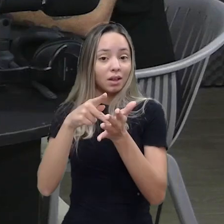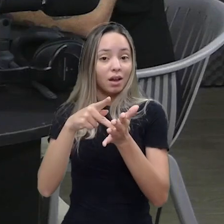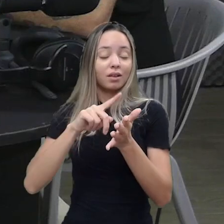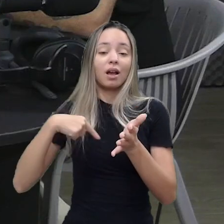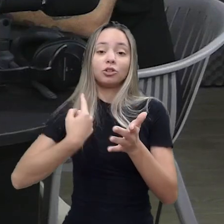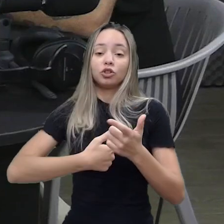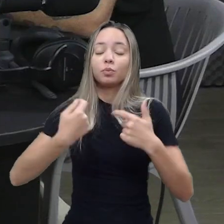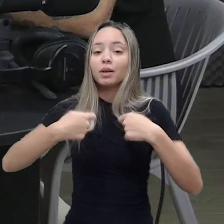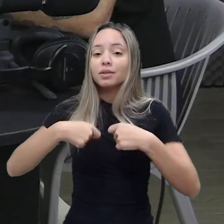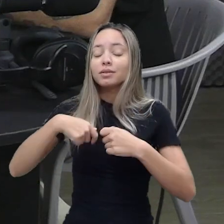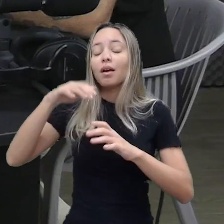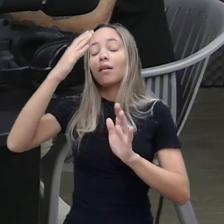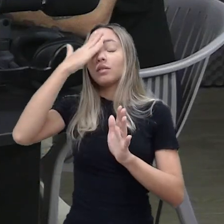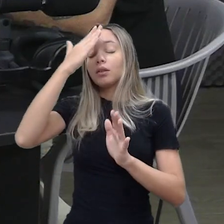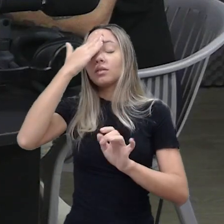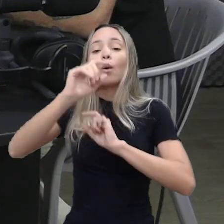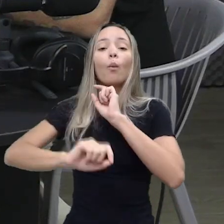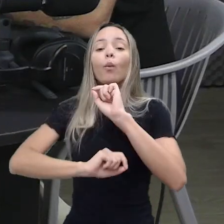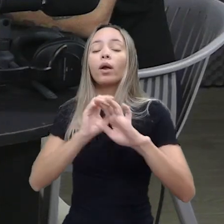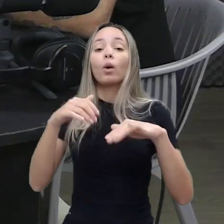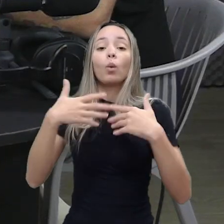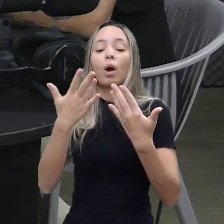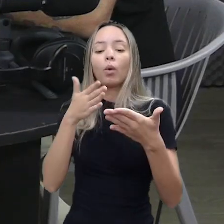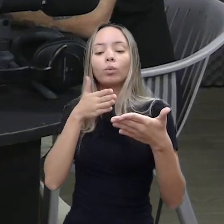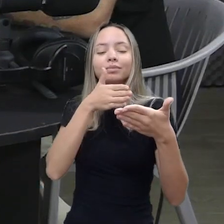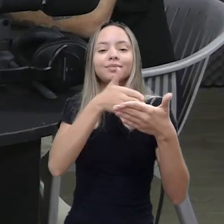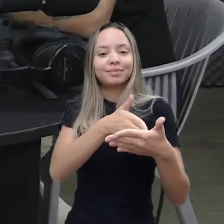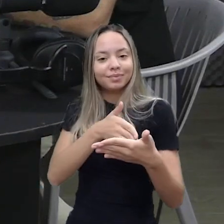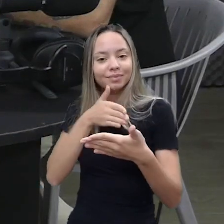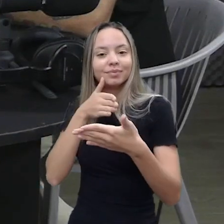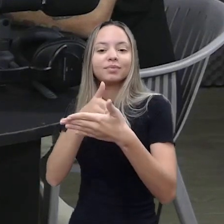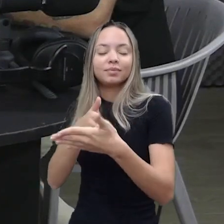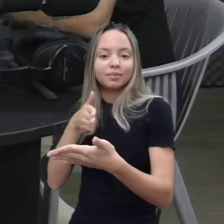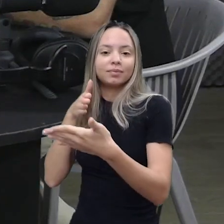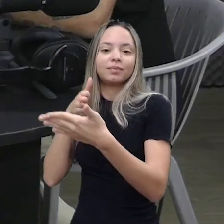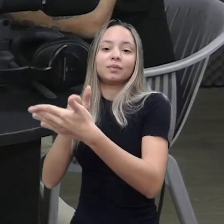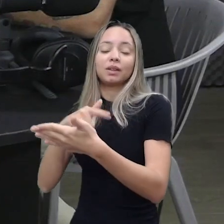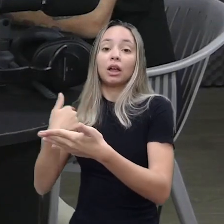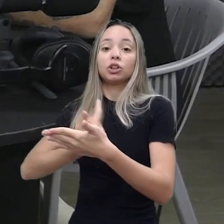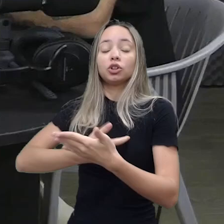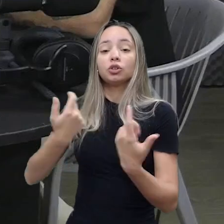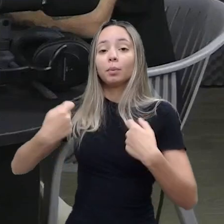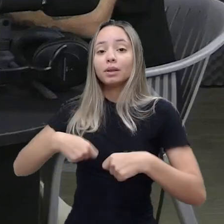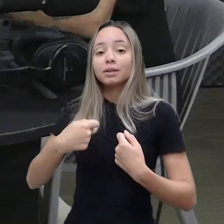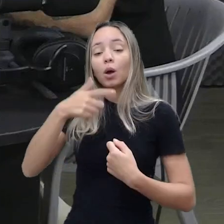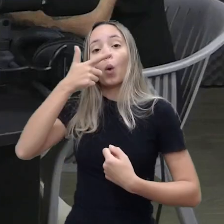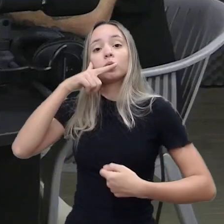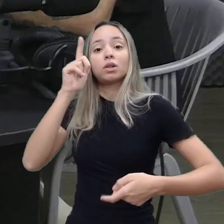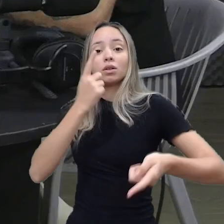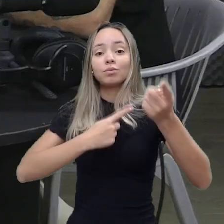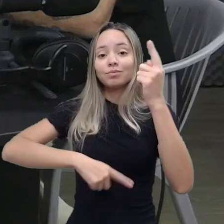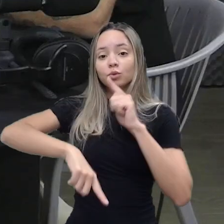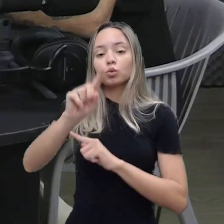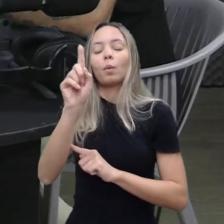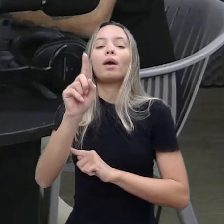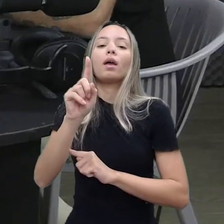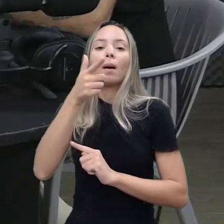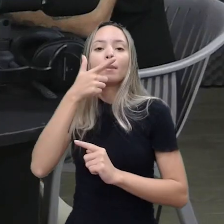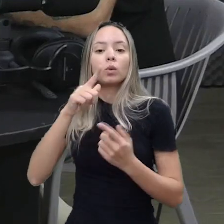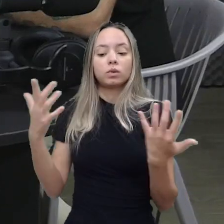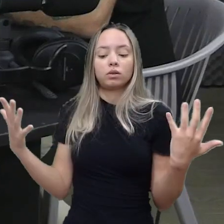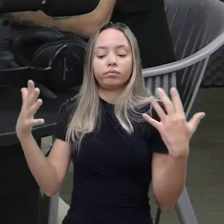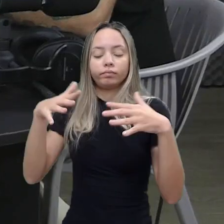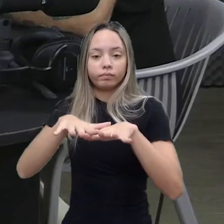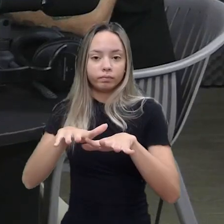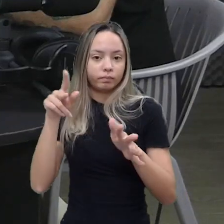enxergar quais são as barreiras, né, que a gente precisa enfrentar e superar para a garantia da inclusão.